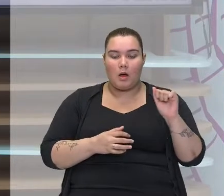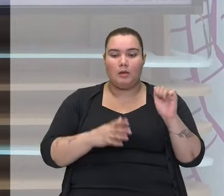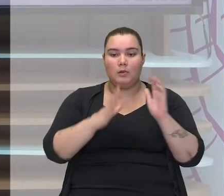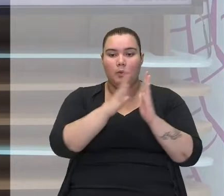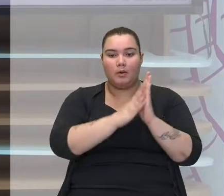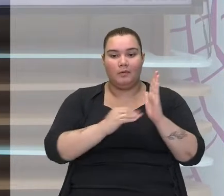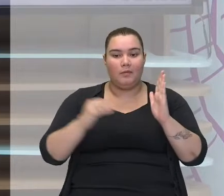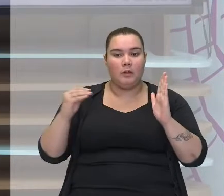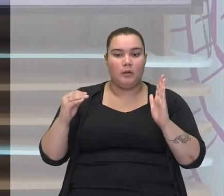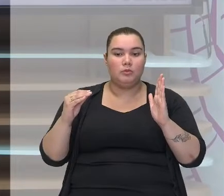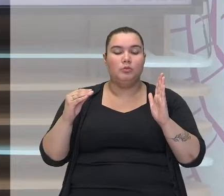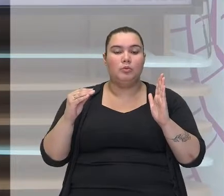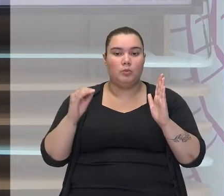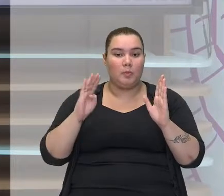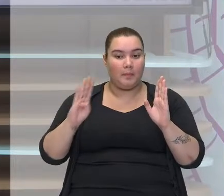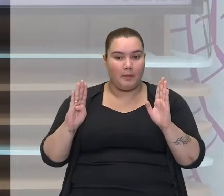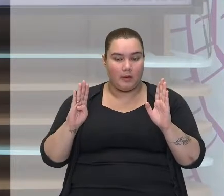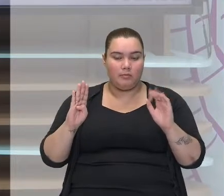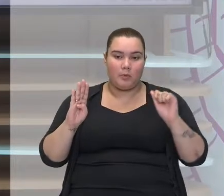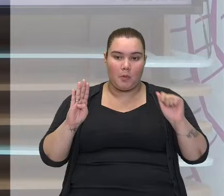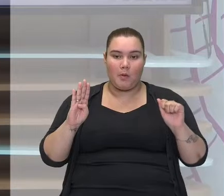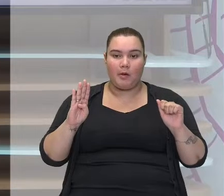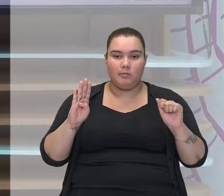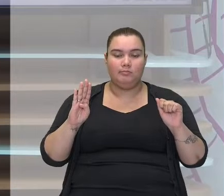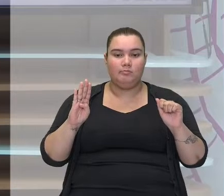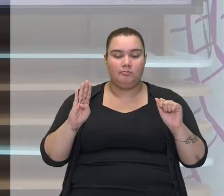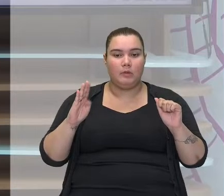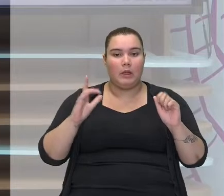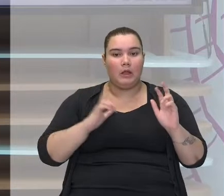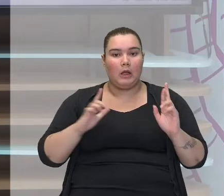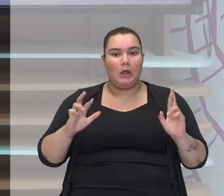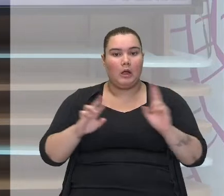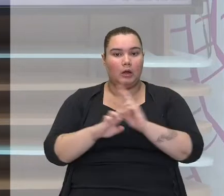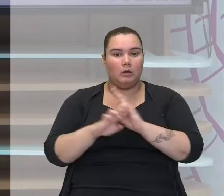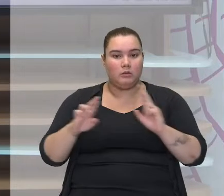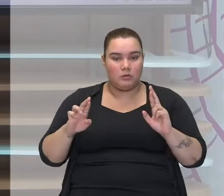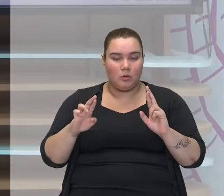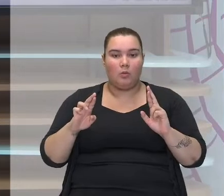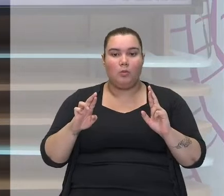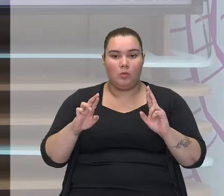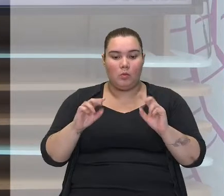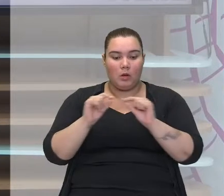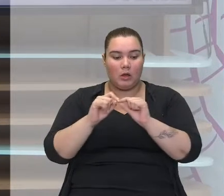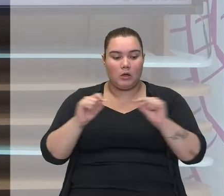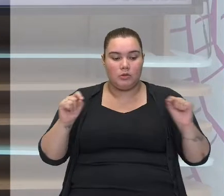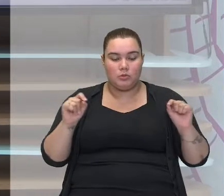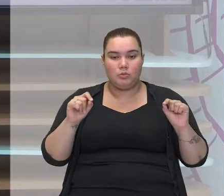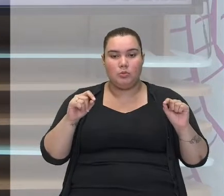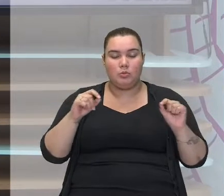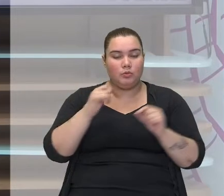A, o ponto B, em relação ao eixo Y, né?